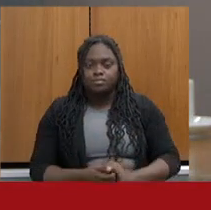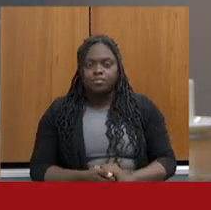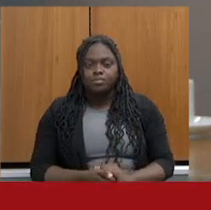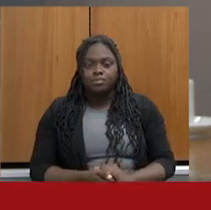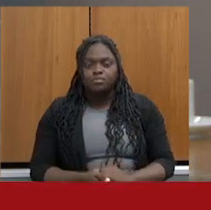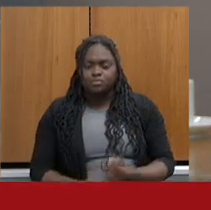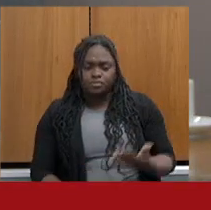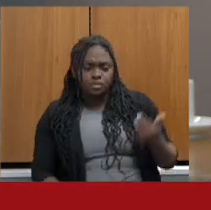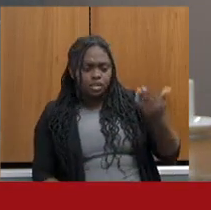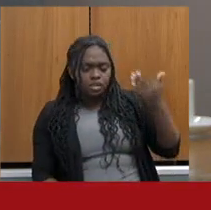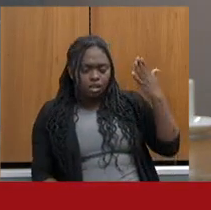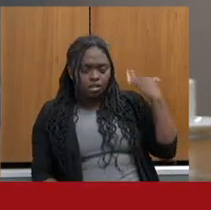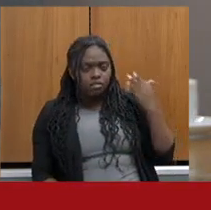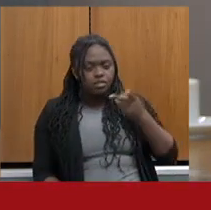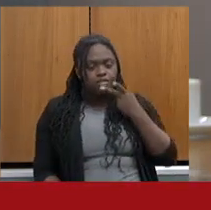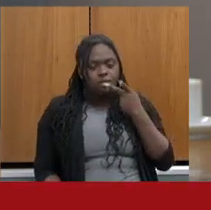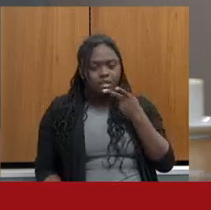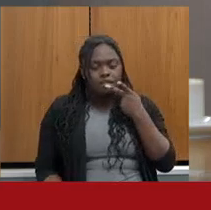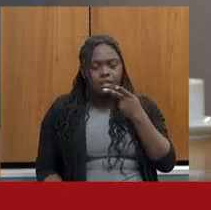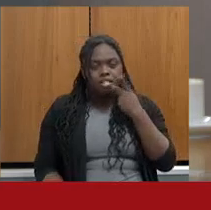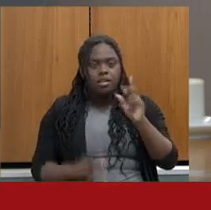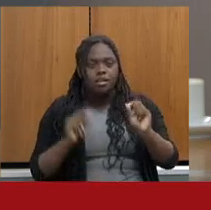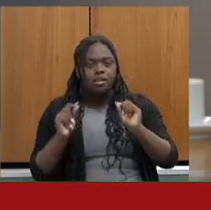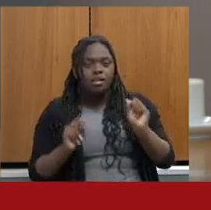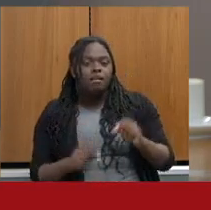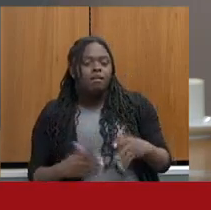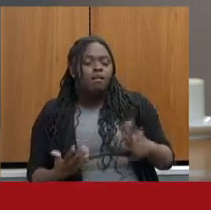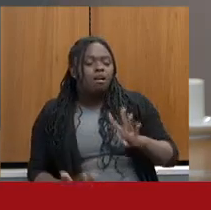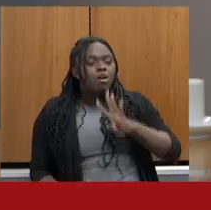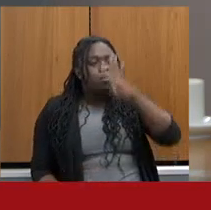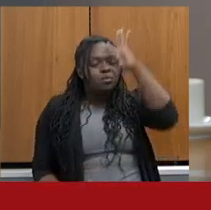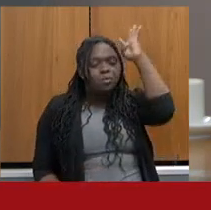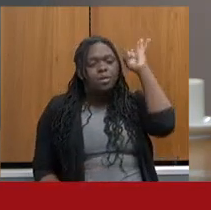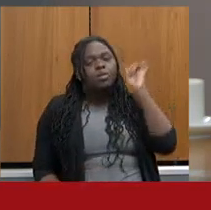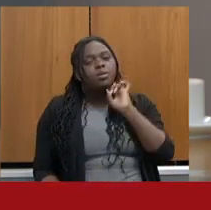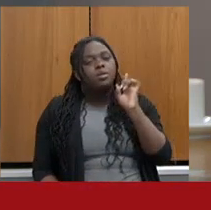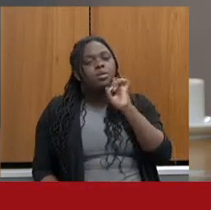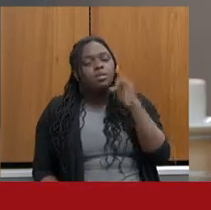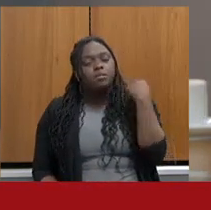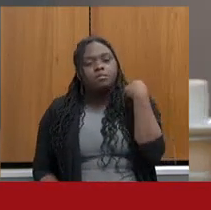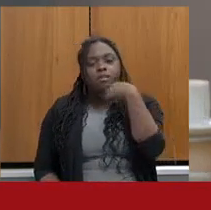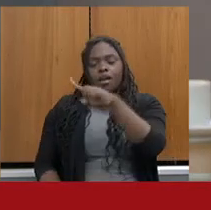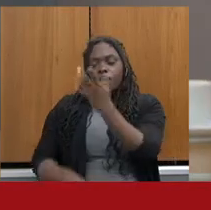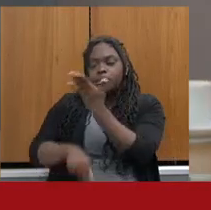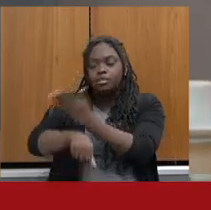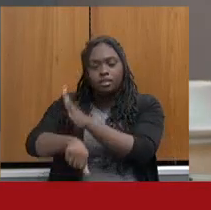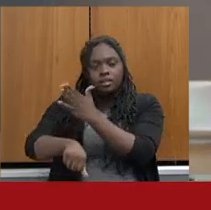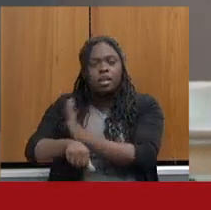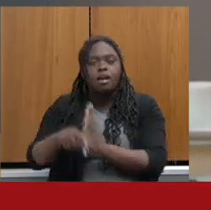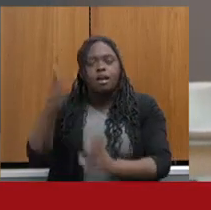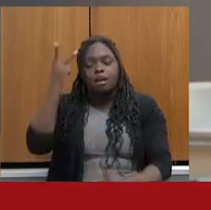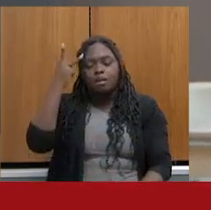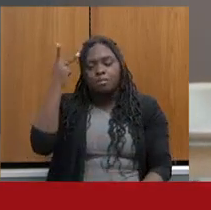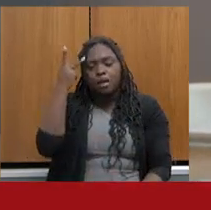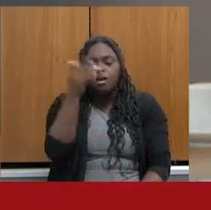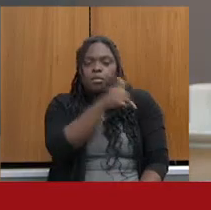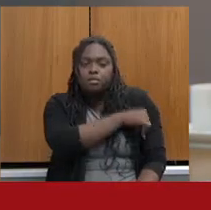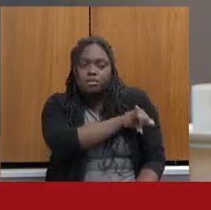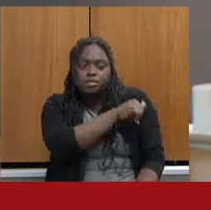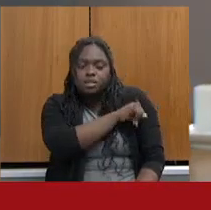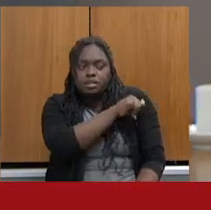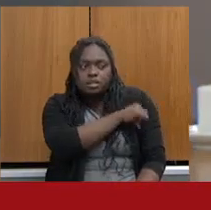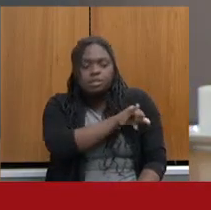antigamente a gente falava muito de bombeiro de Minas ir treinar em São Paulo Rio de Janeiro Distrito Federal